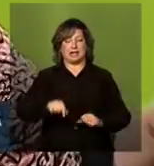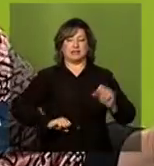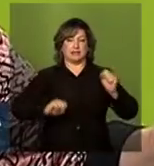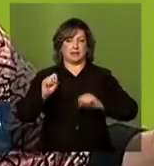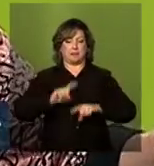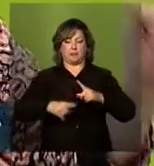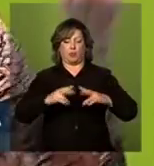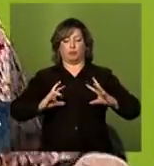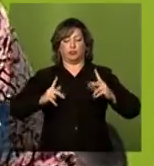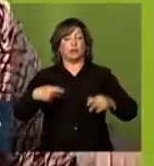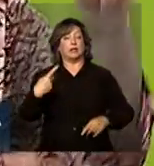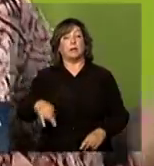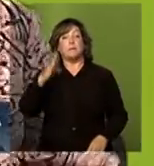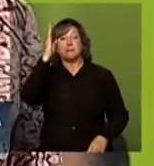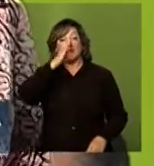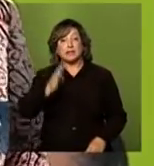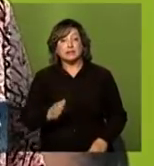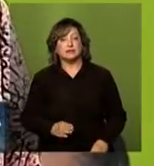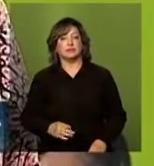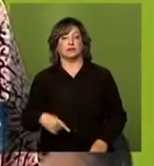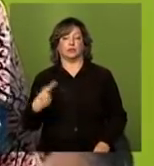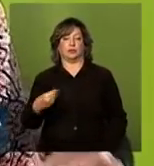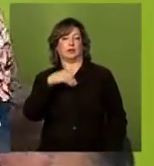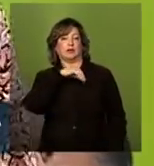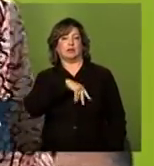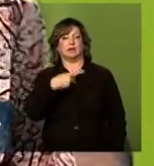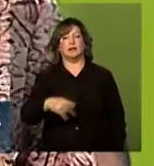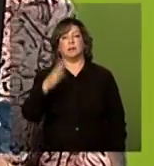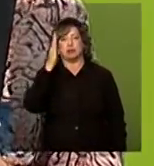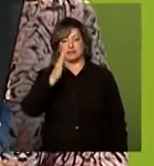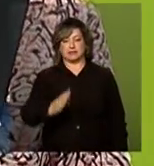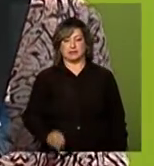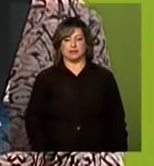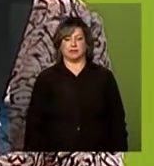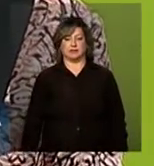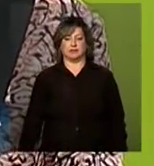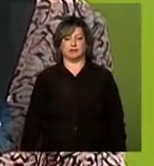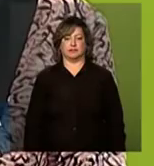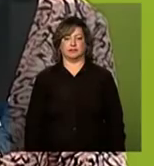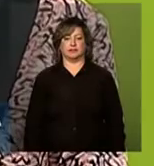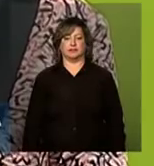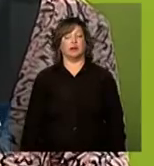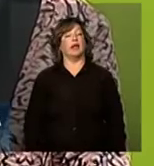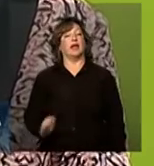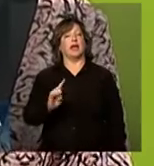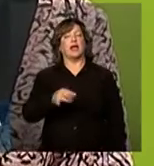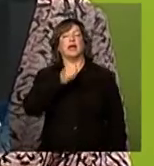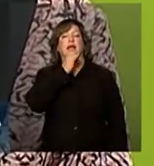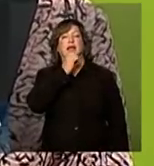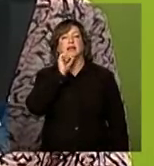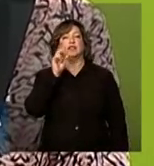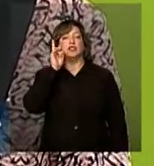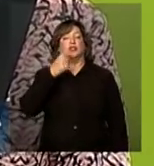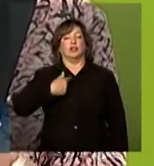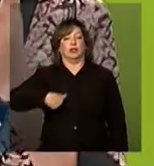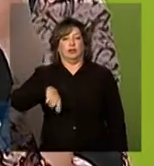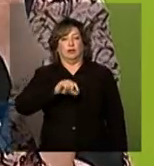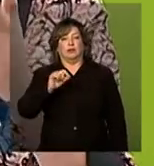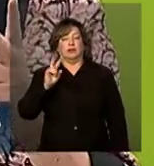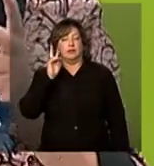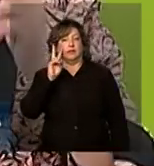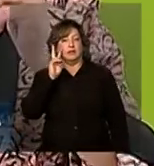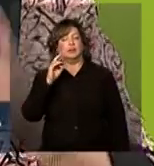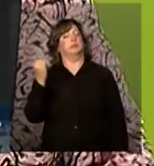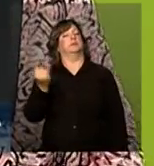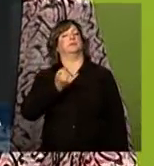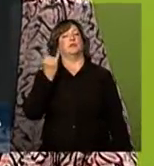emprego e renda para brasileiro é aquela história que a gente mata dois